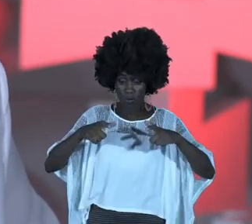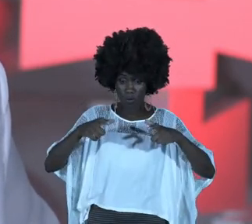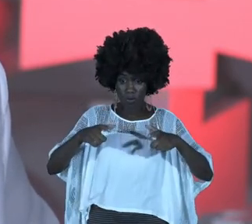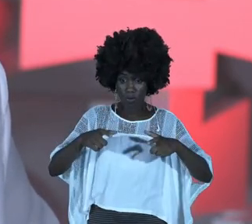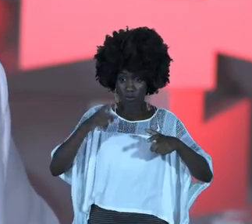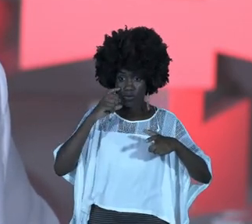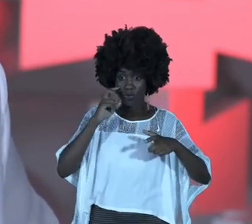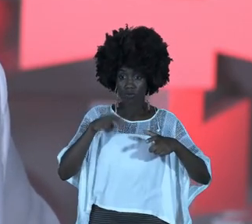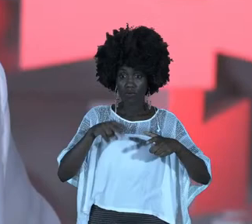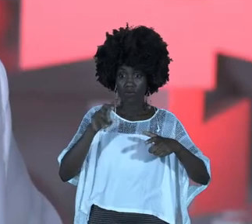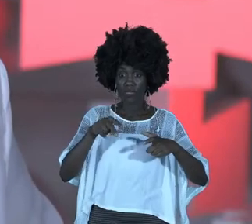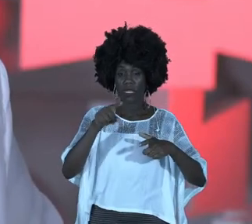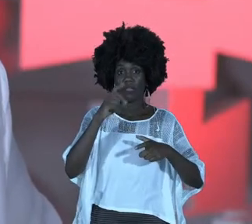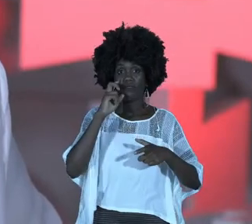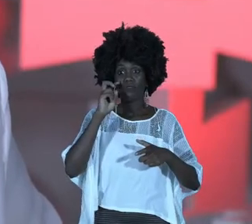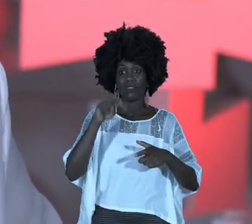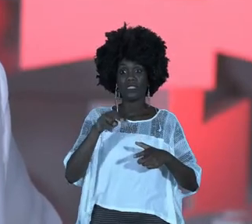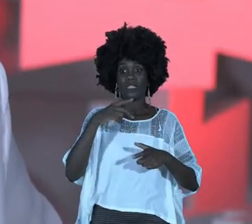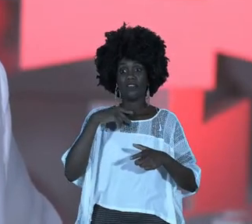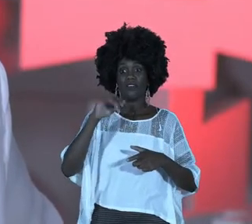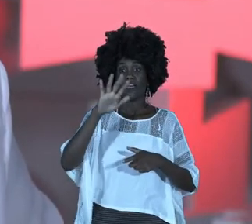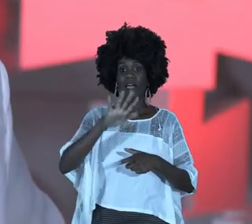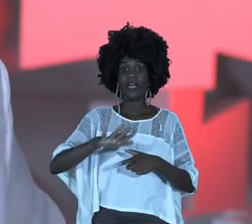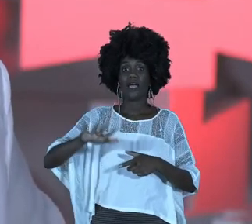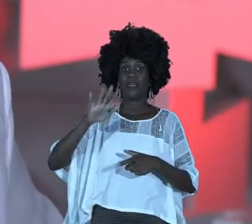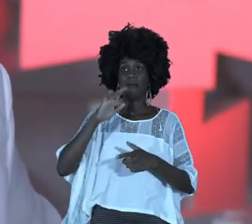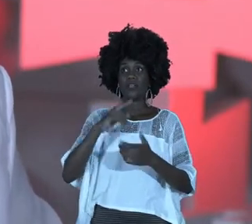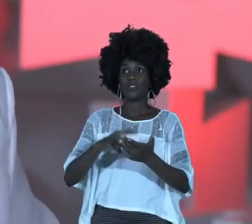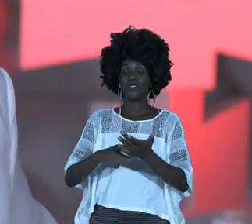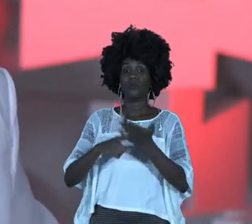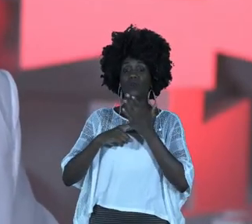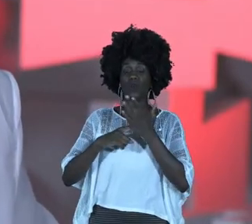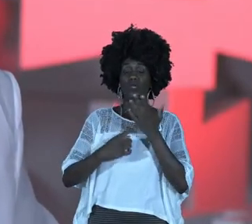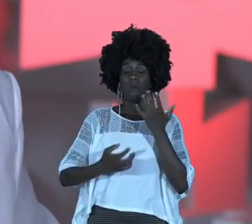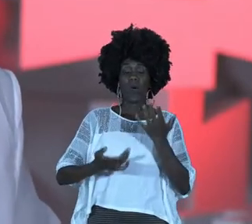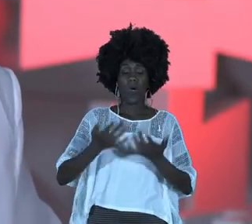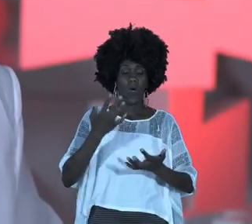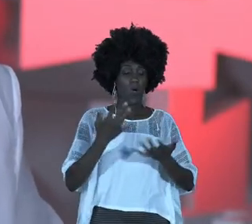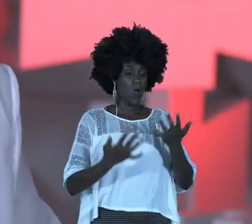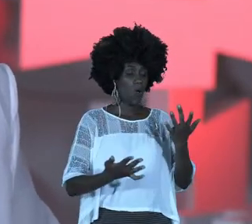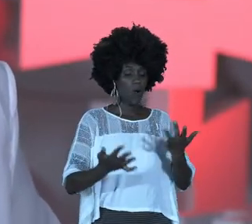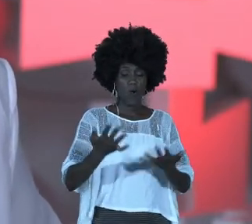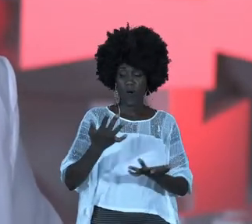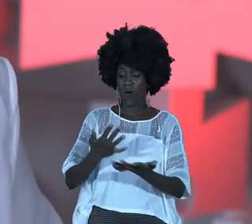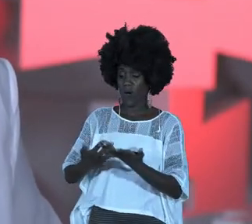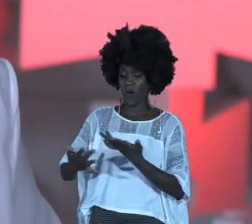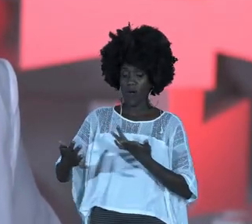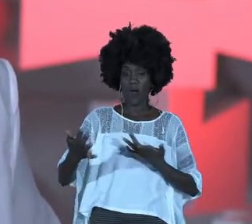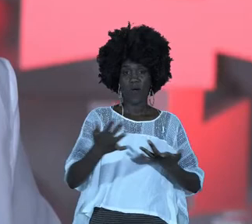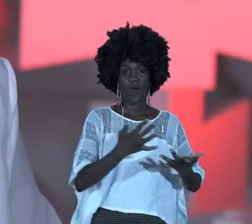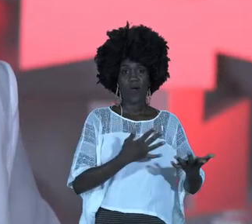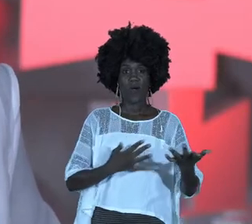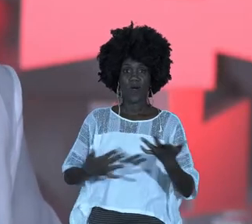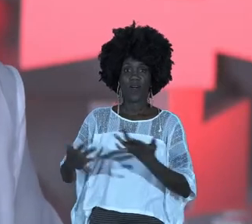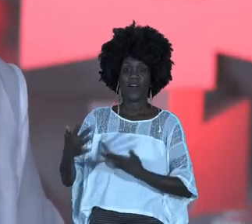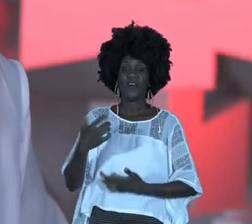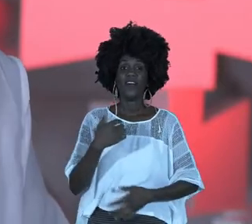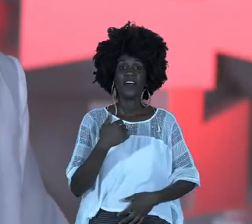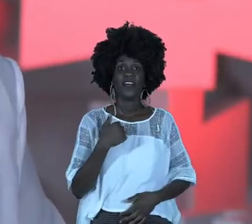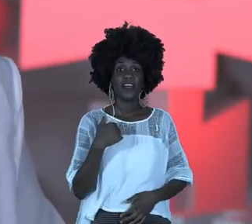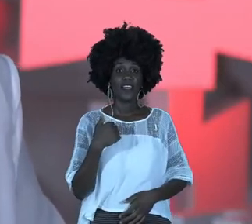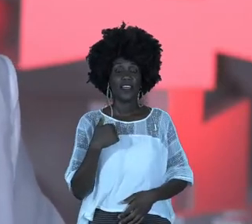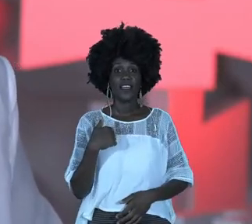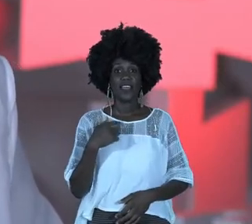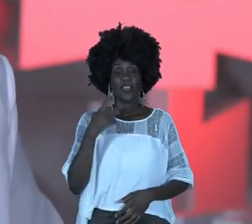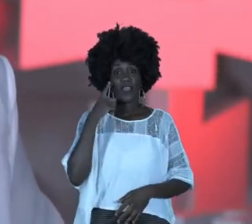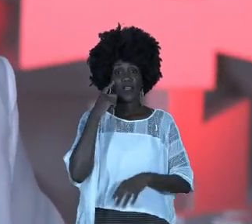precisa nem entrar, olhou, a imagem se reproduz de um mar borbulhante, né? Que eu